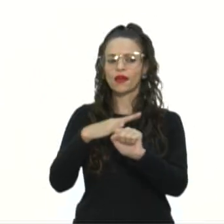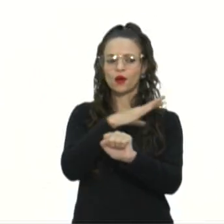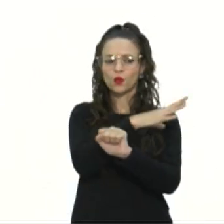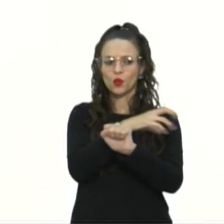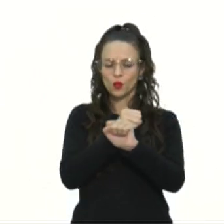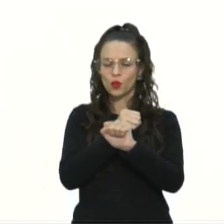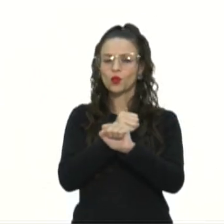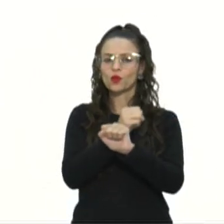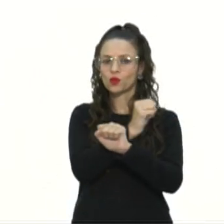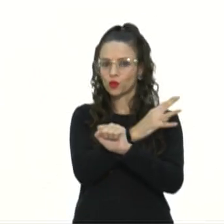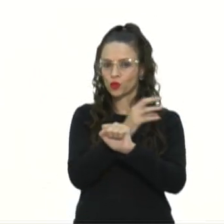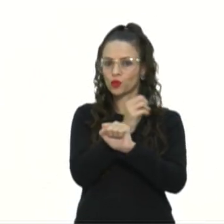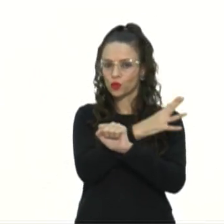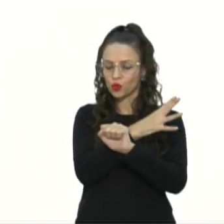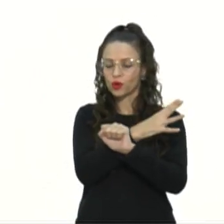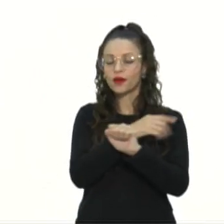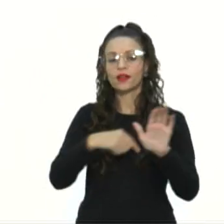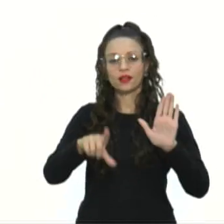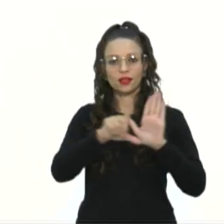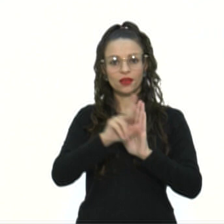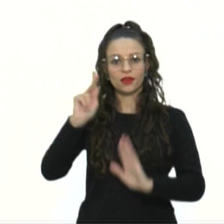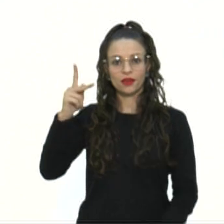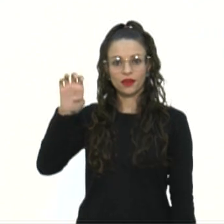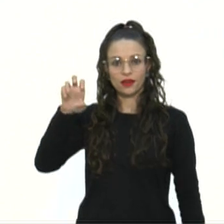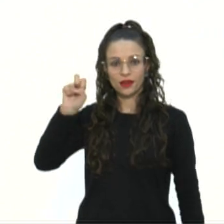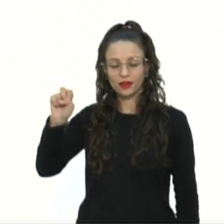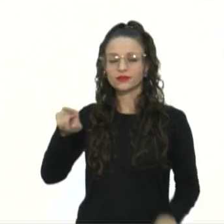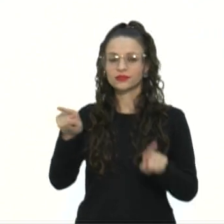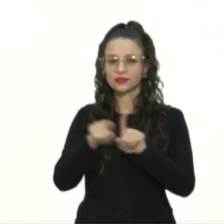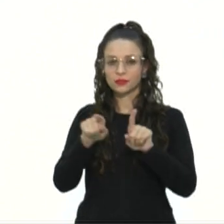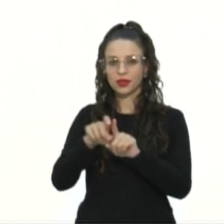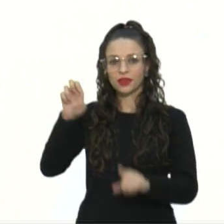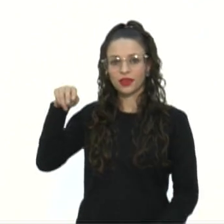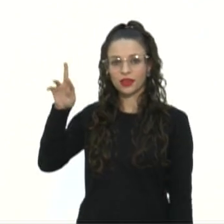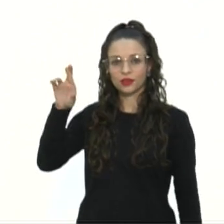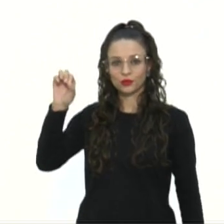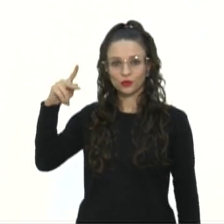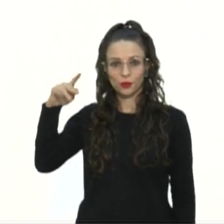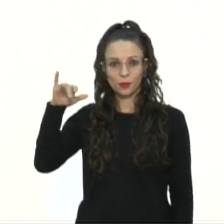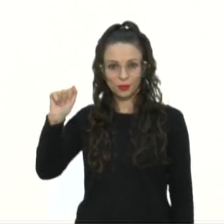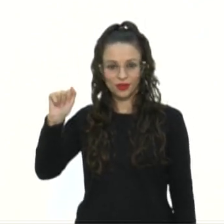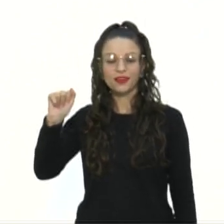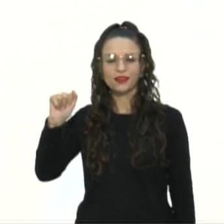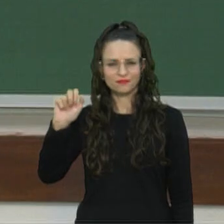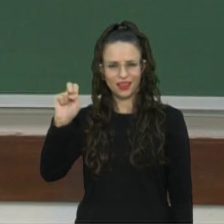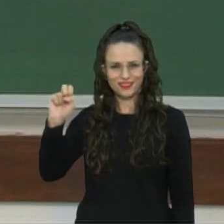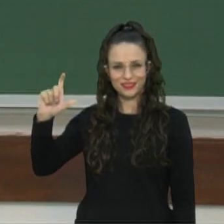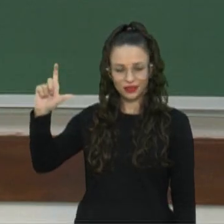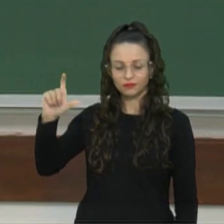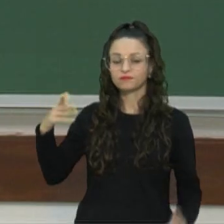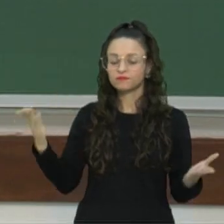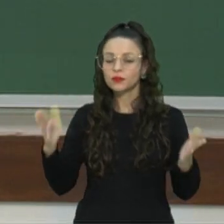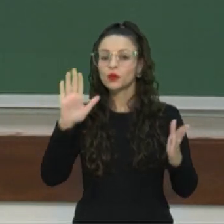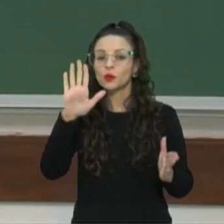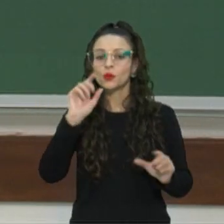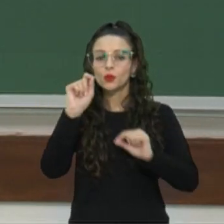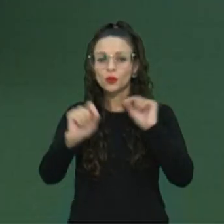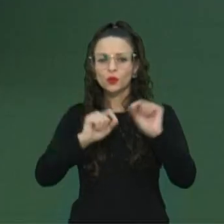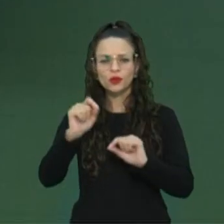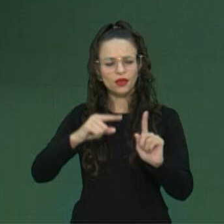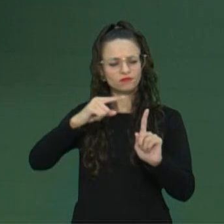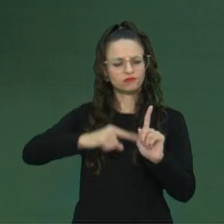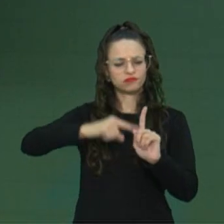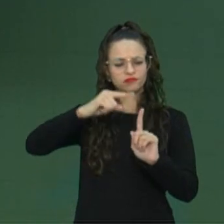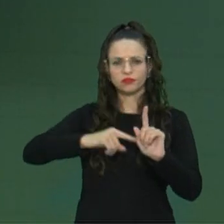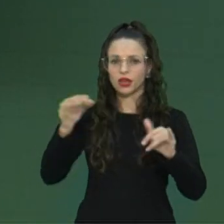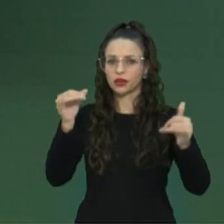exotérmicas, lei de Hess, entropia e energia livre de Gibbs. Para começar, vamos relembrar o que é a